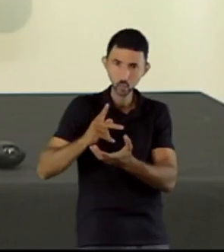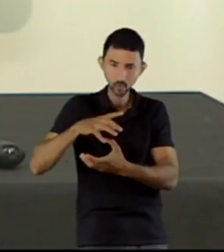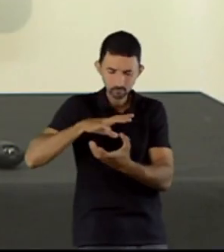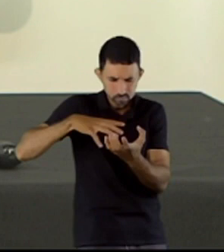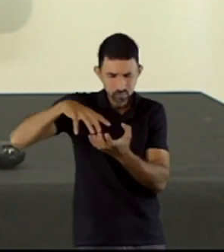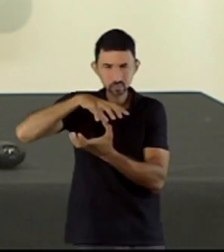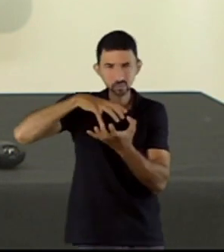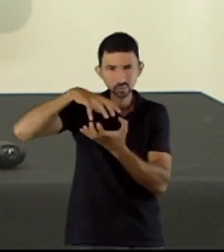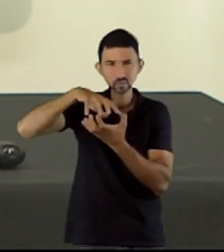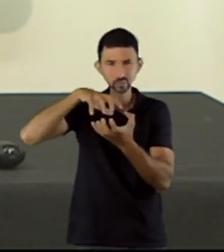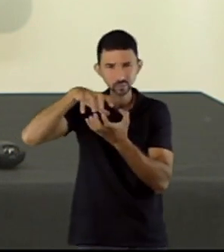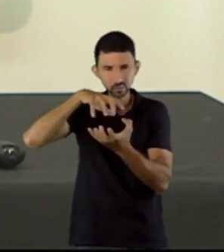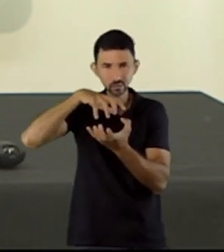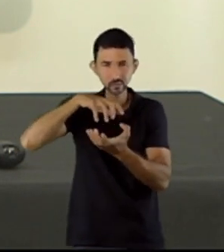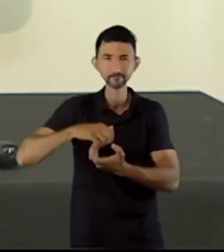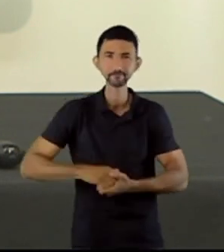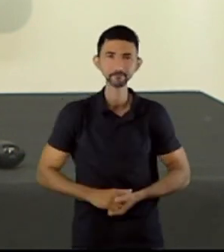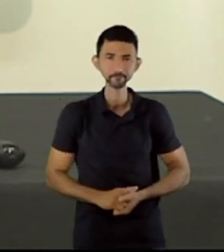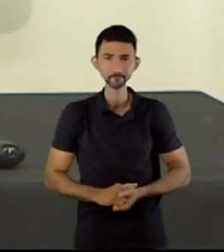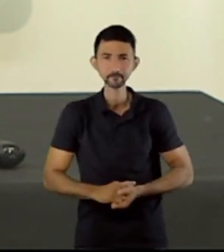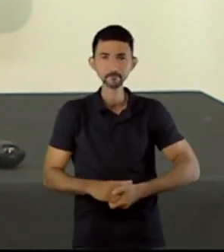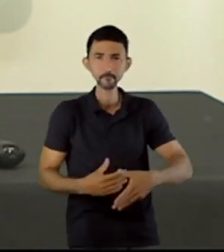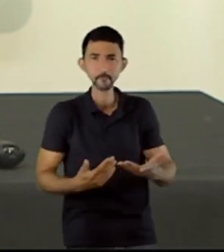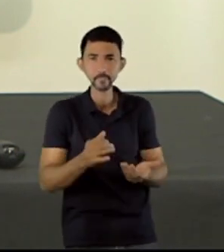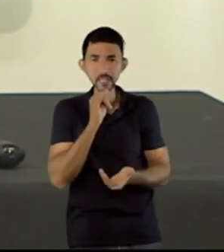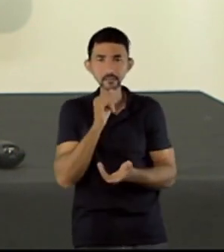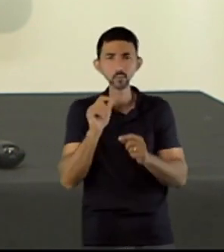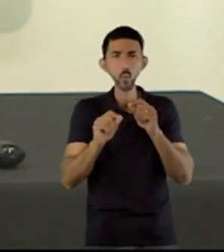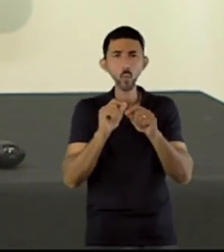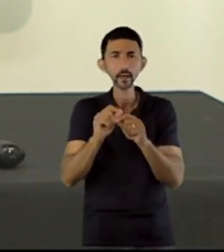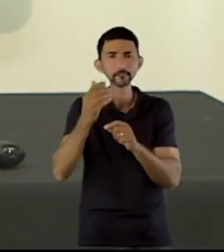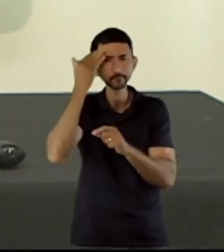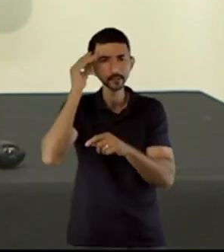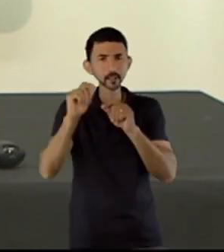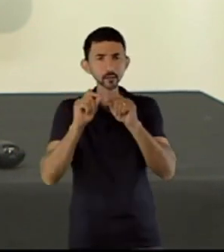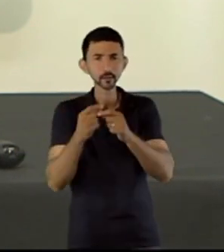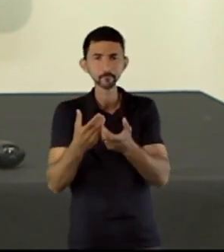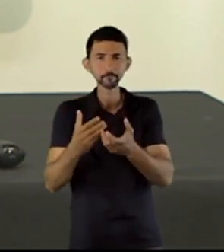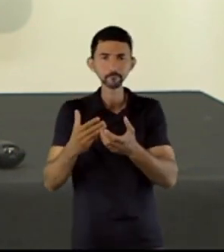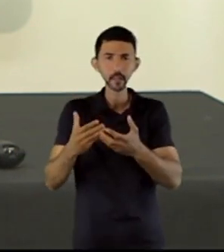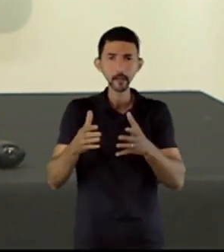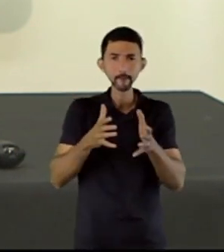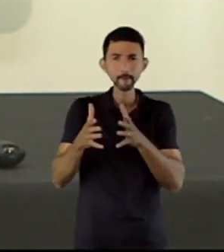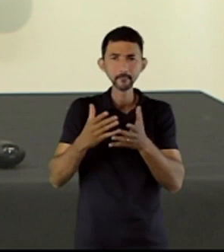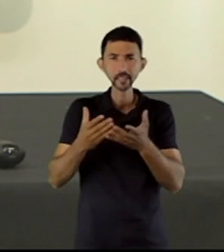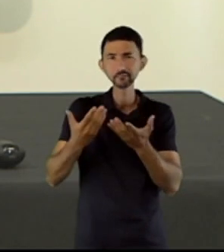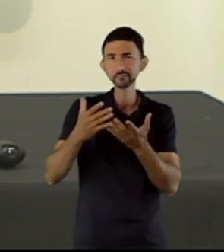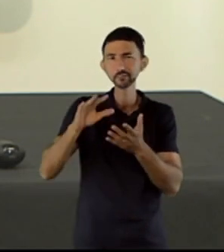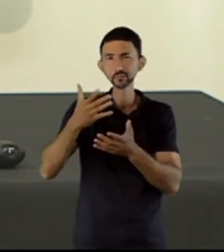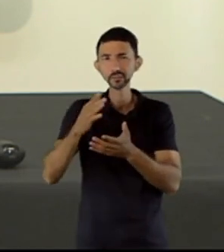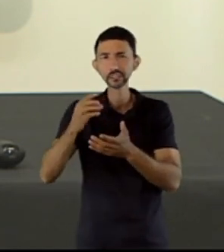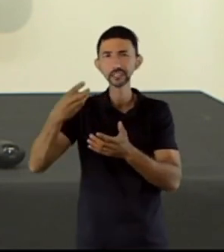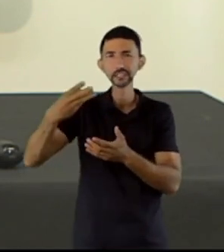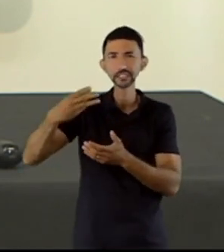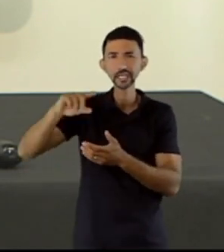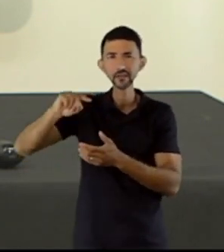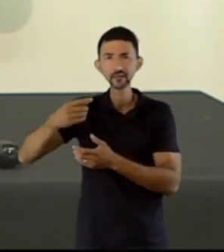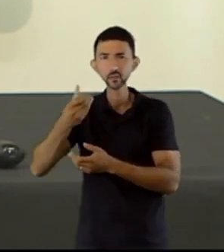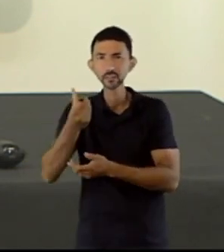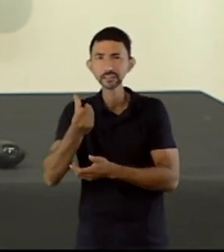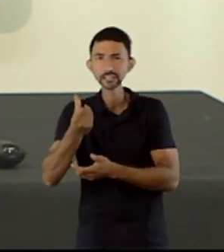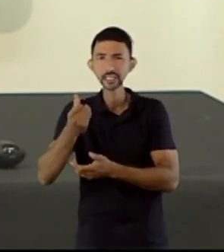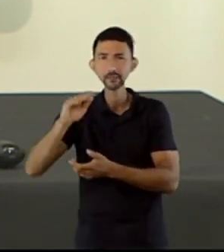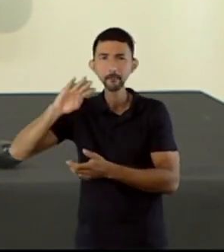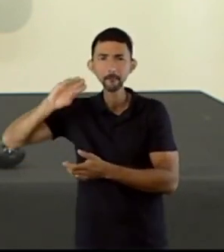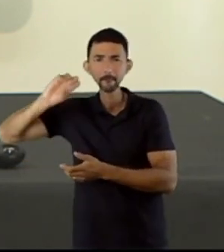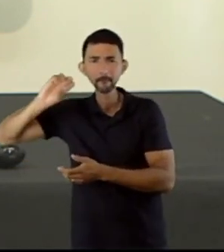mim. Então, o que você pode entender? Nessa época, há 3,5 bilhões de anos